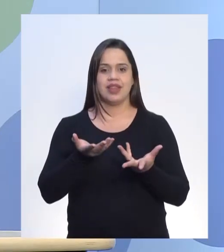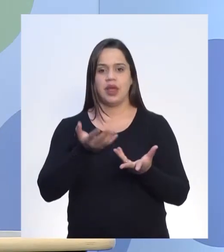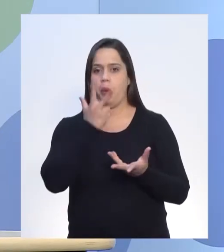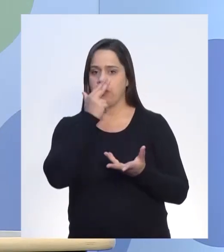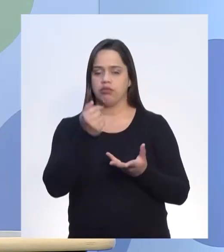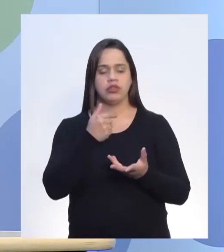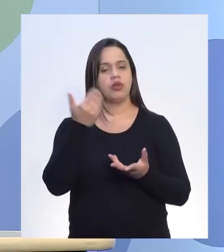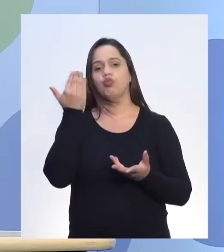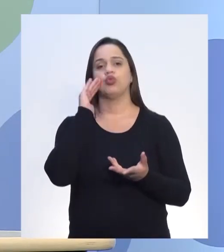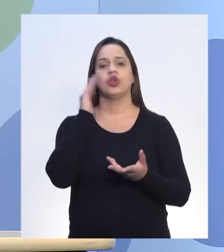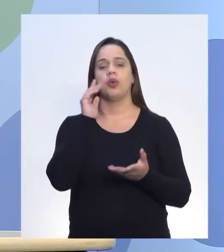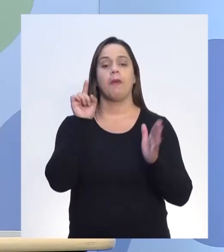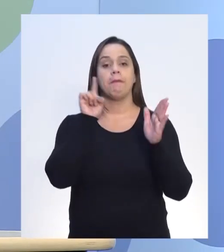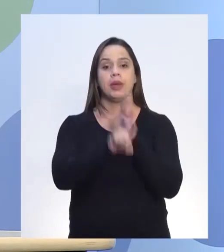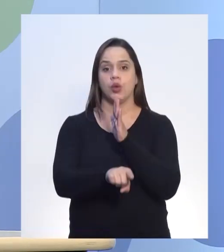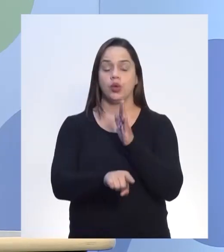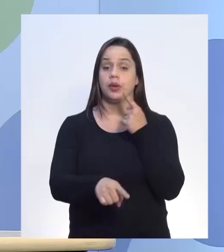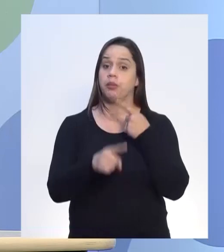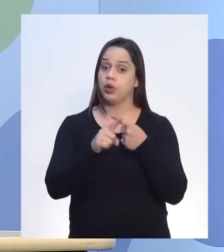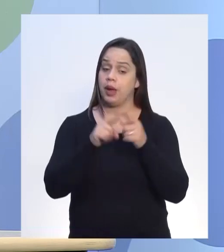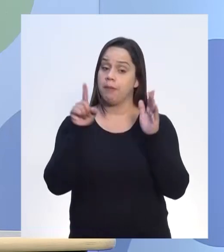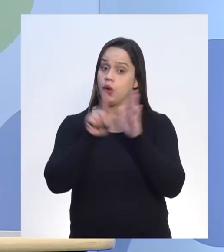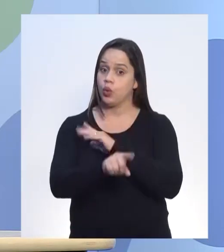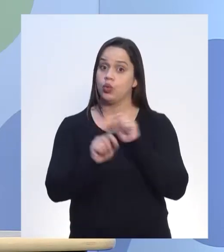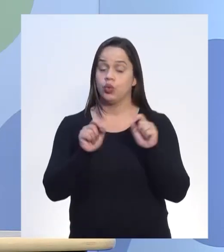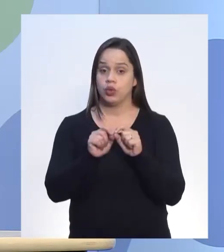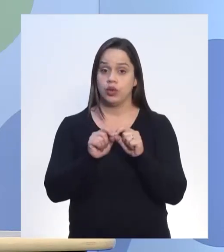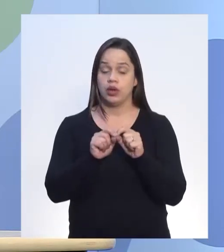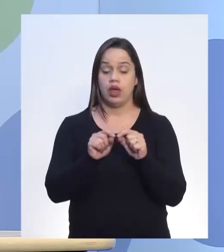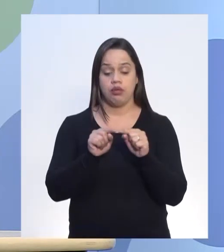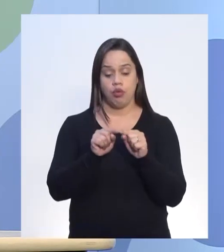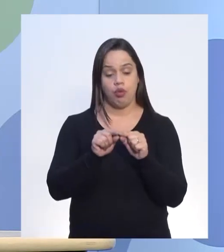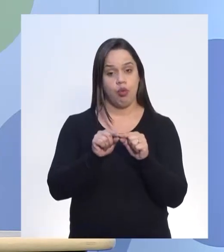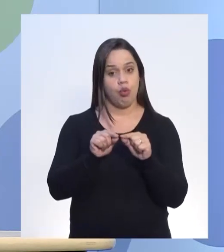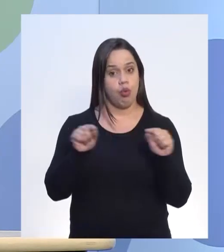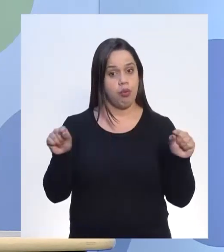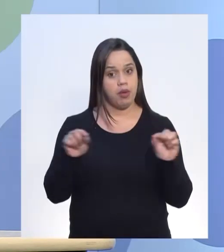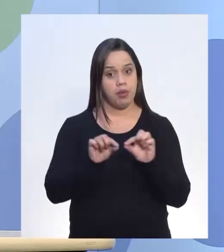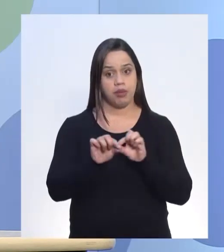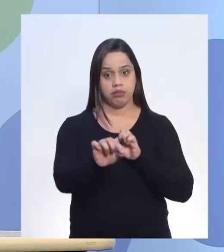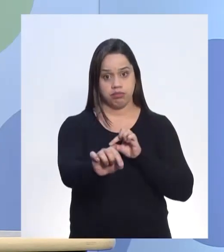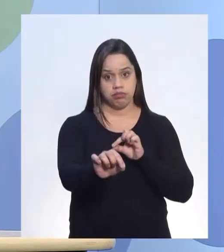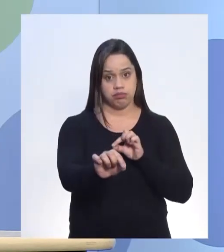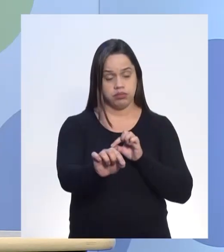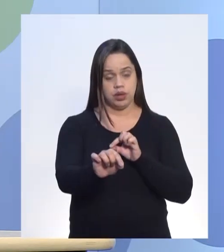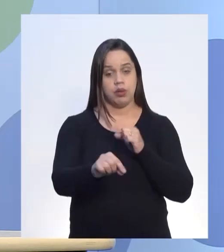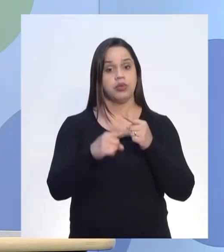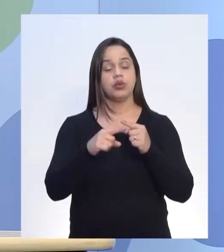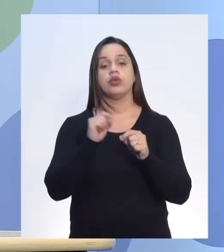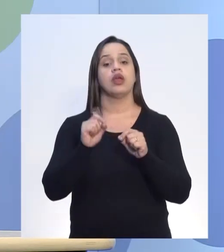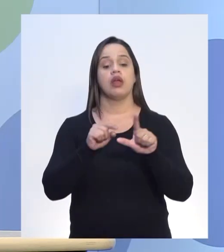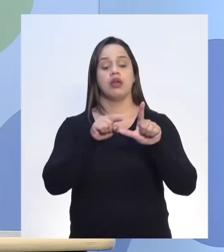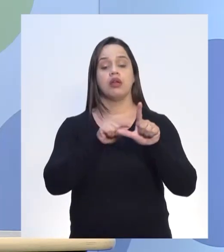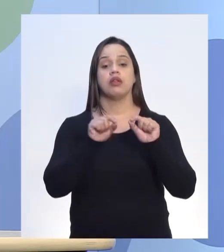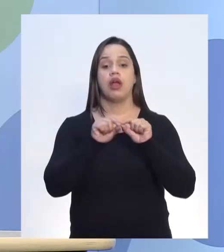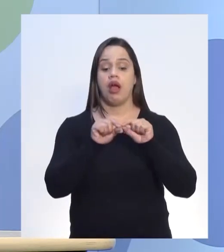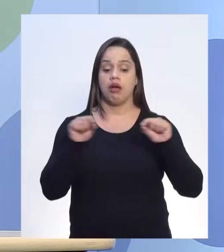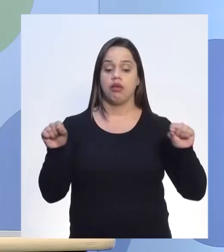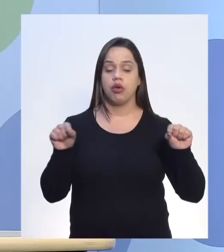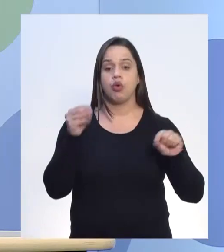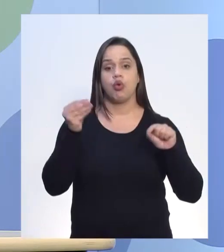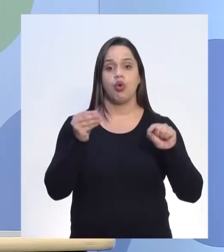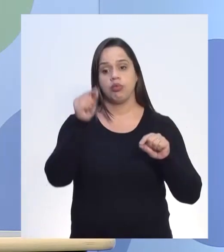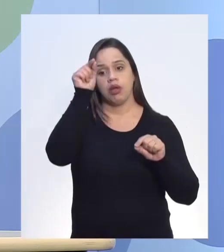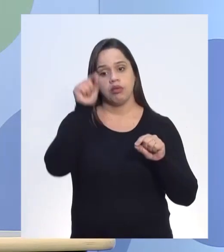pergunta. A pergunta era quais as dimensões. Então, qual era a dimensão de comprimento e largura. Então, tipo, na horizontal, o que ficaria, e na vertical,